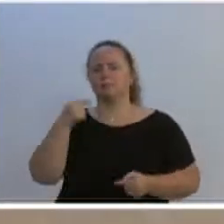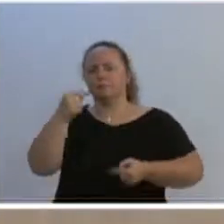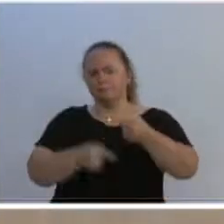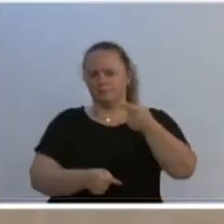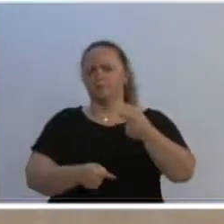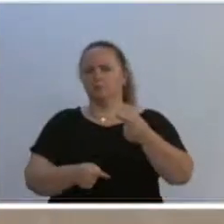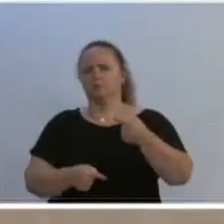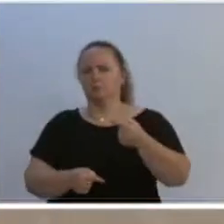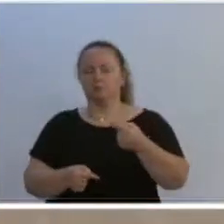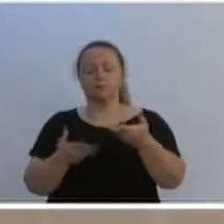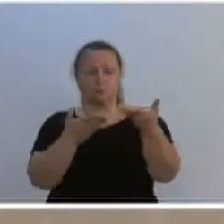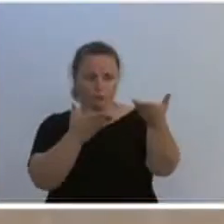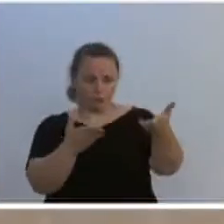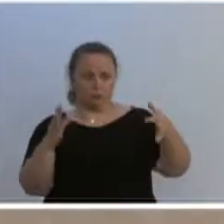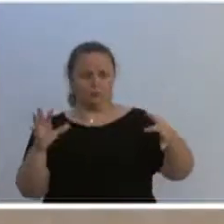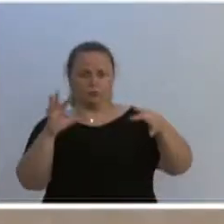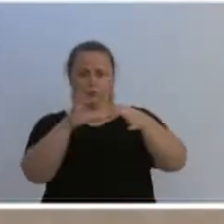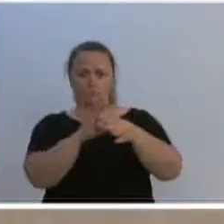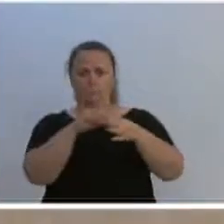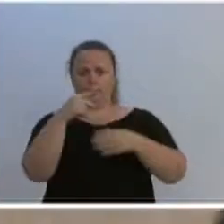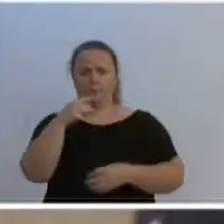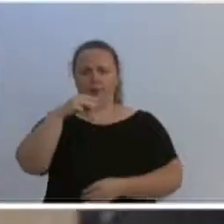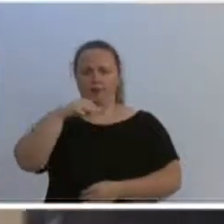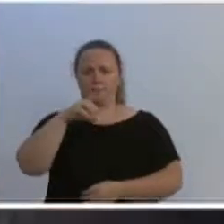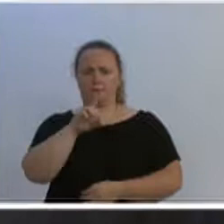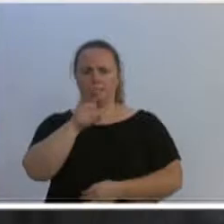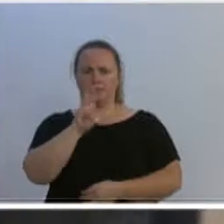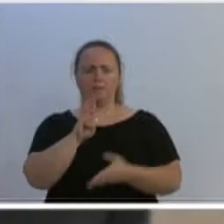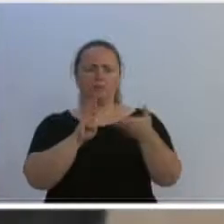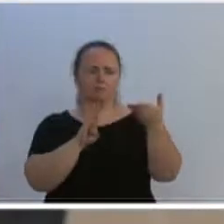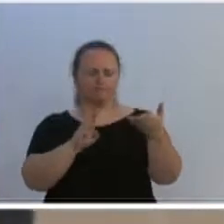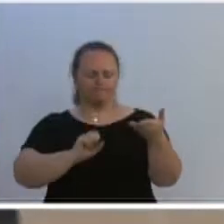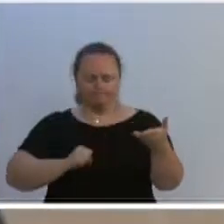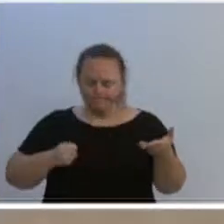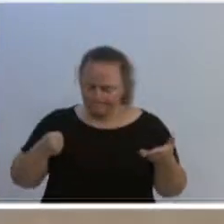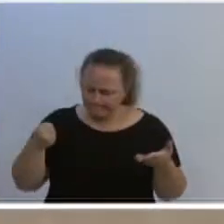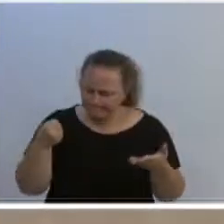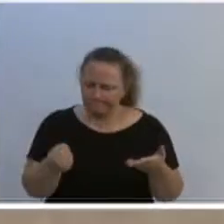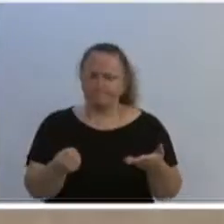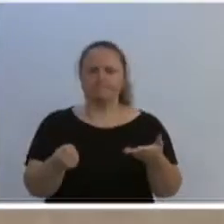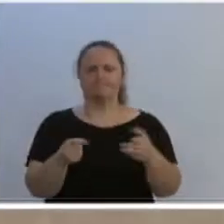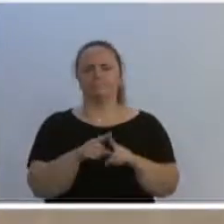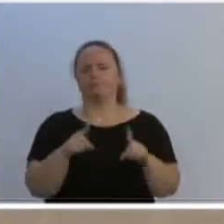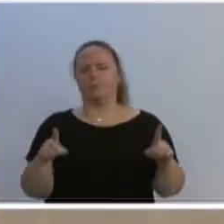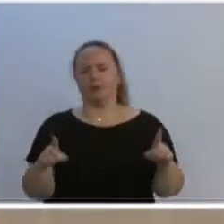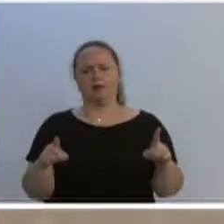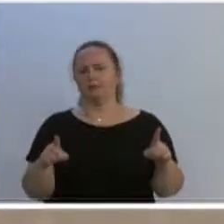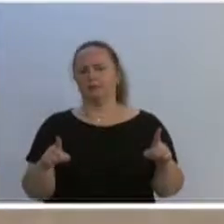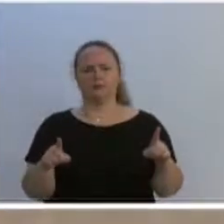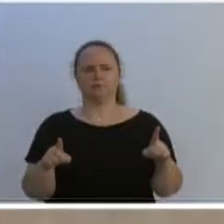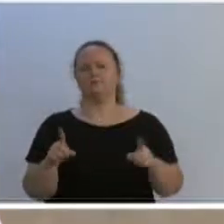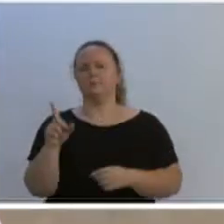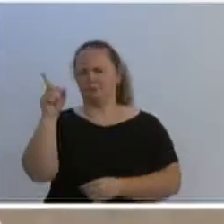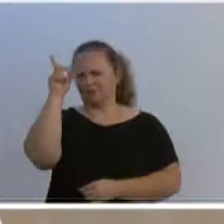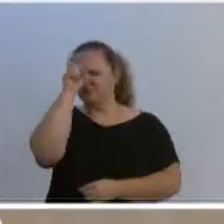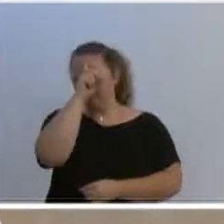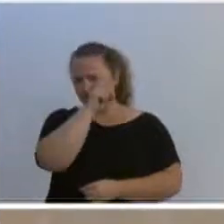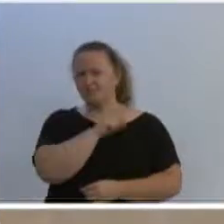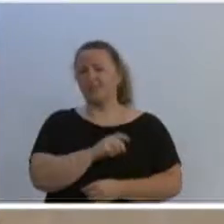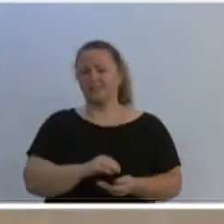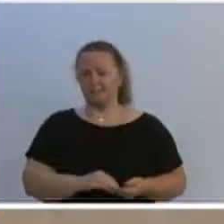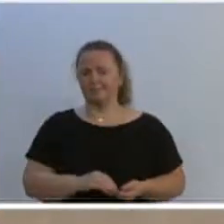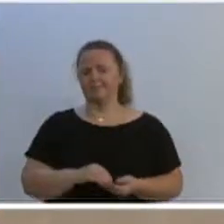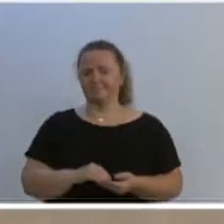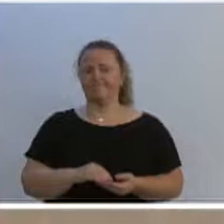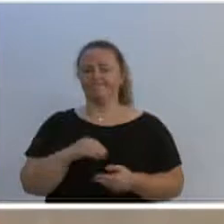Vossa Excelência, por ser filiada ao PMDB, é uma tarefa árdua de defender um governo que tem 3% de aprovação entre